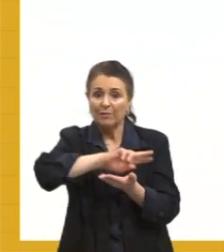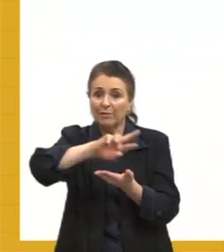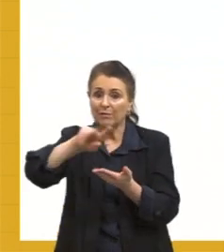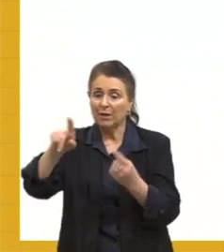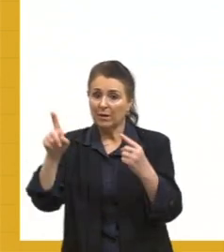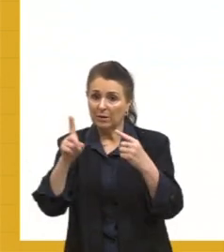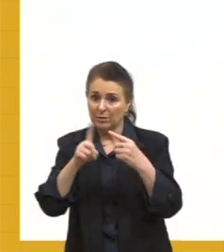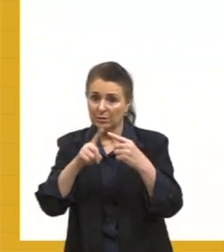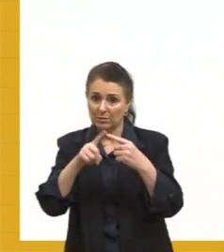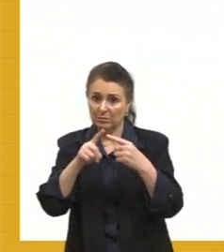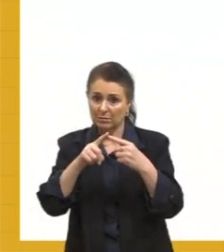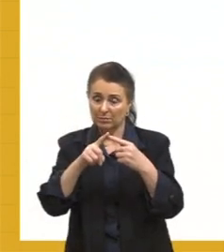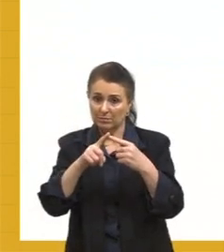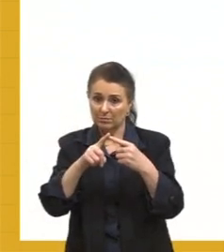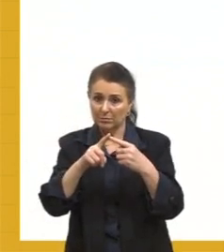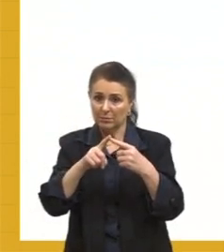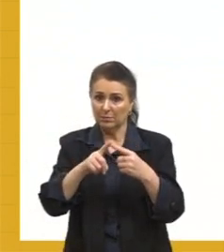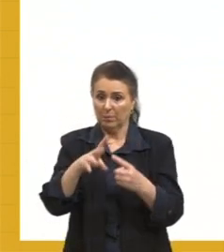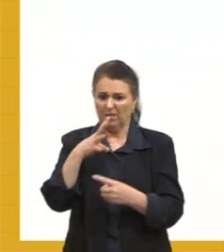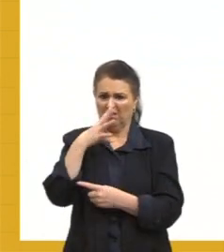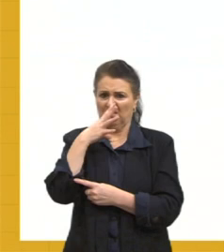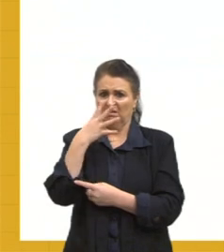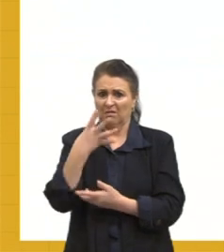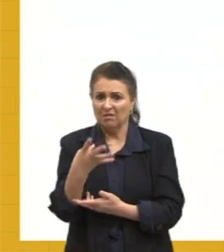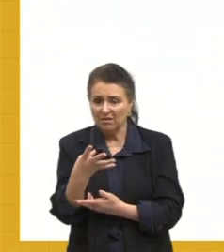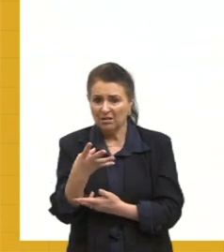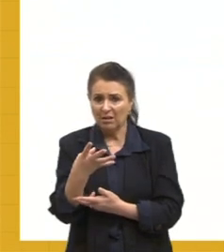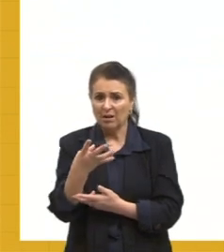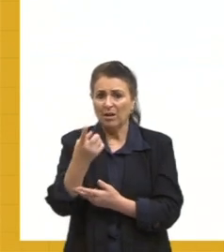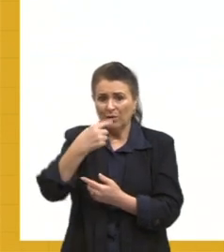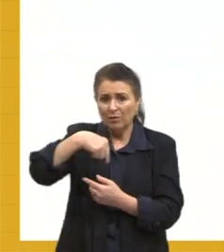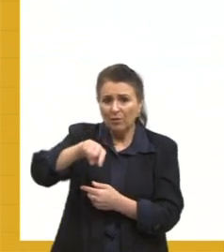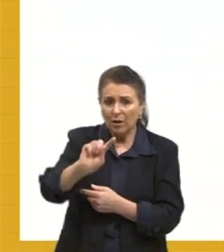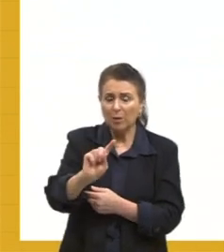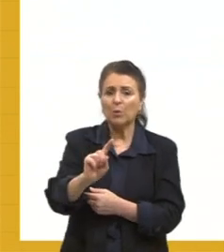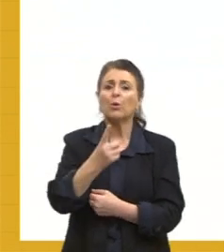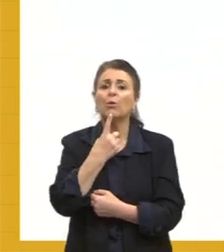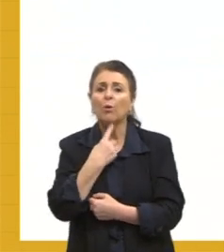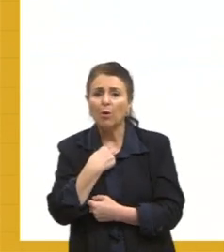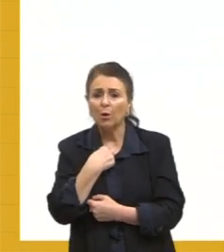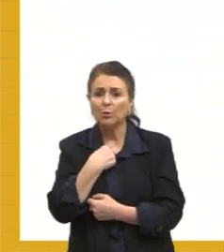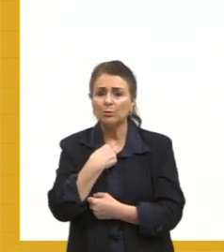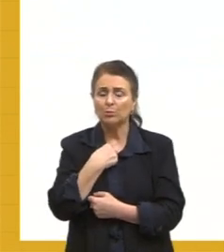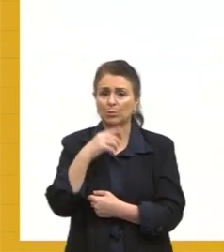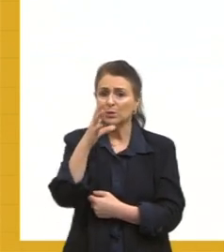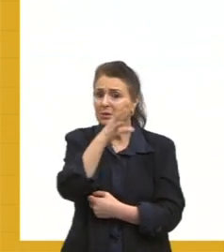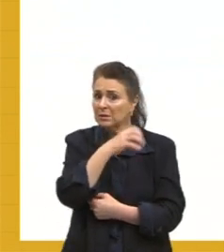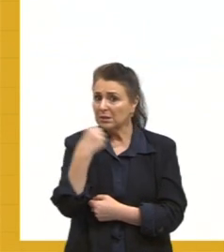ai caramba vamos me gusta uma cerveja